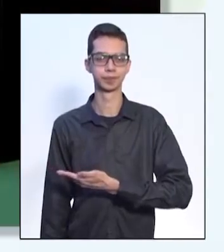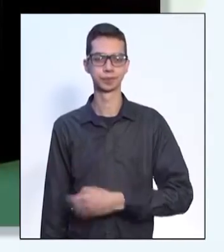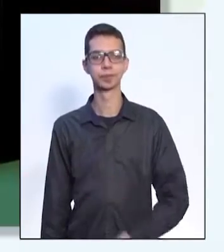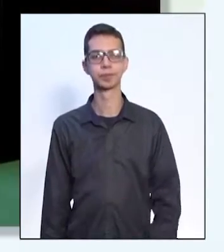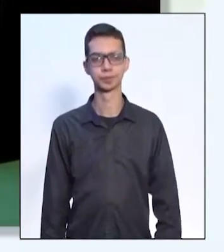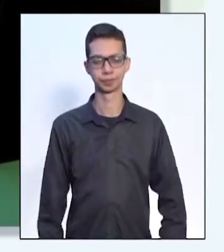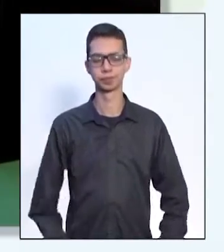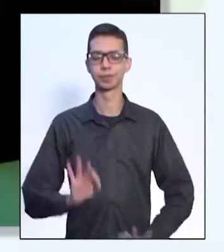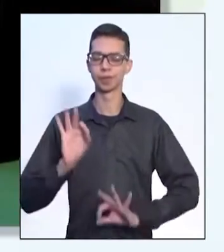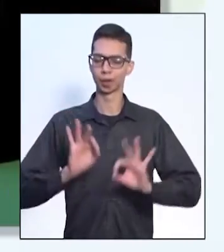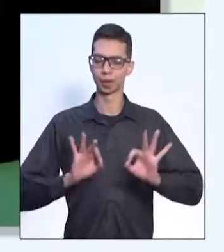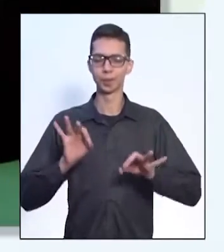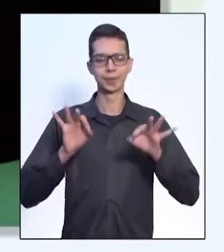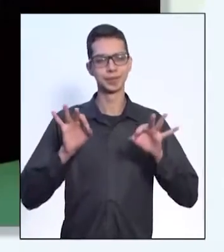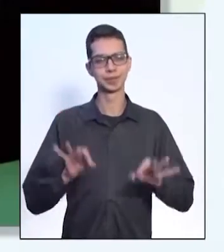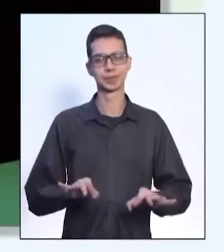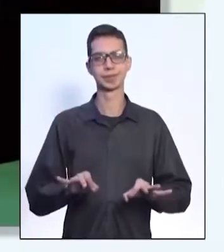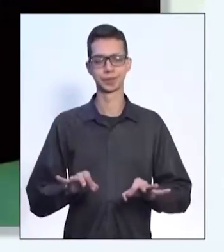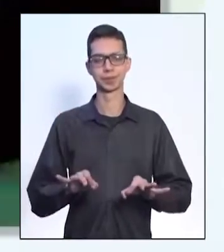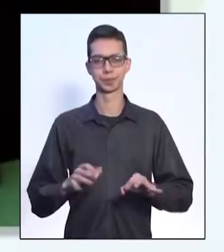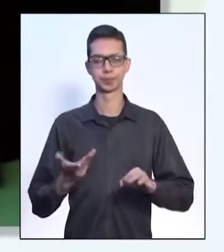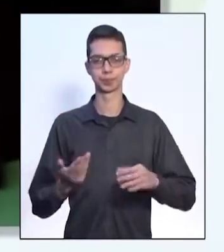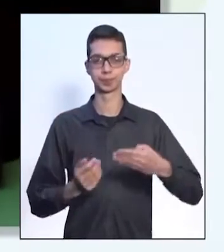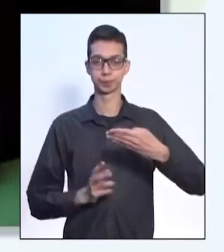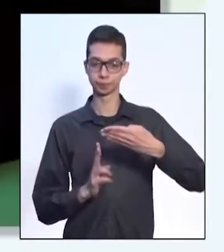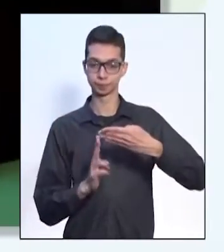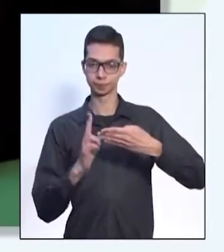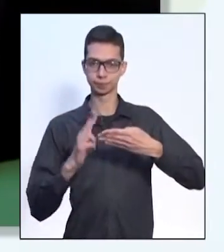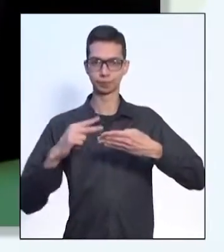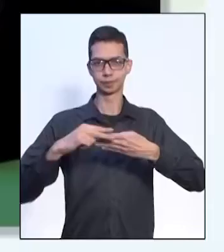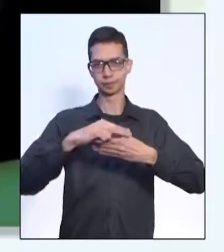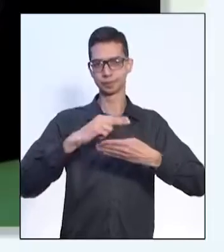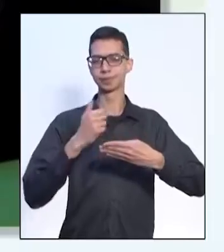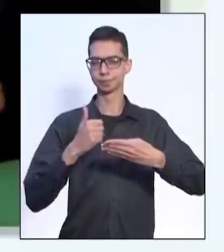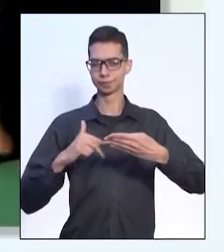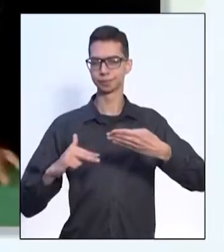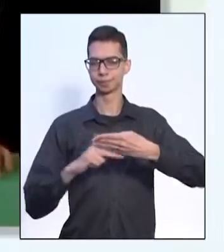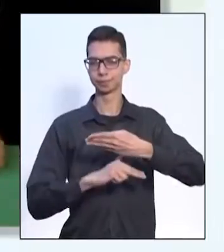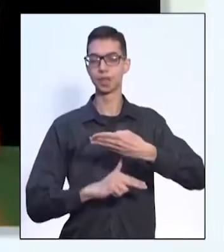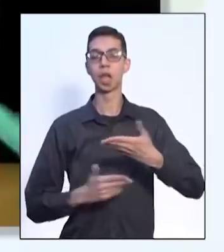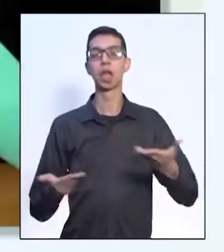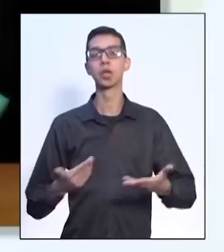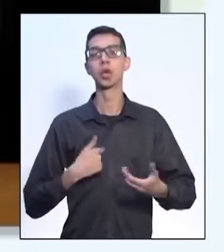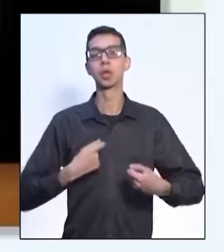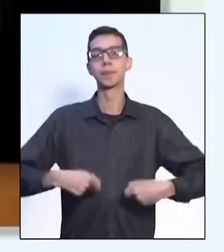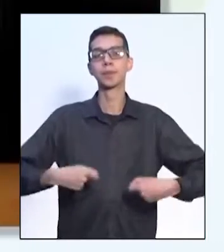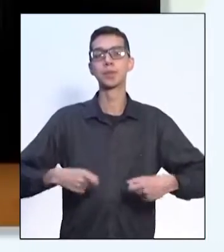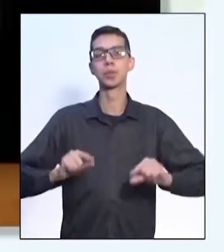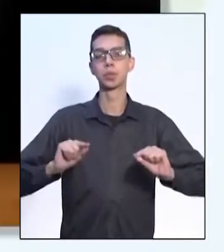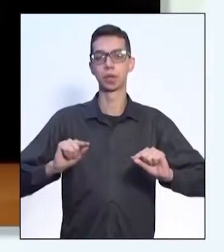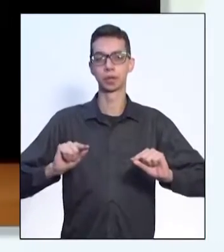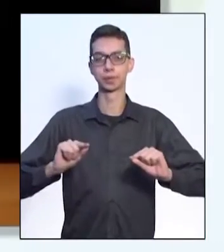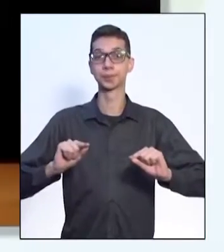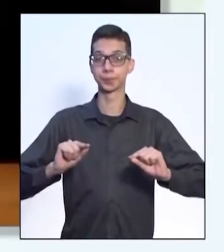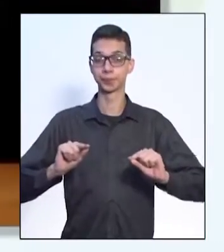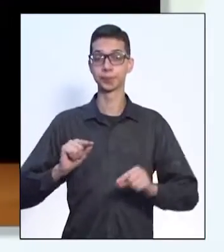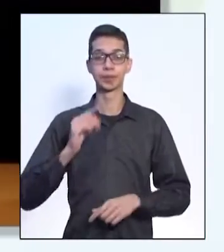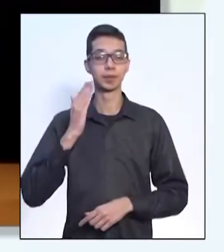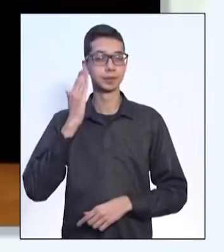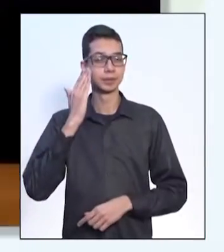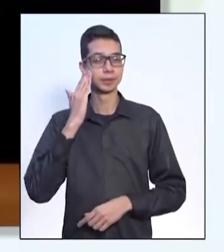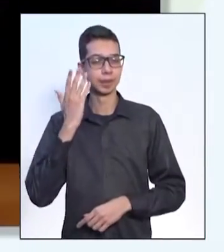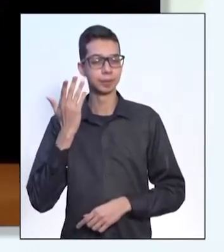vai também para os bastidores. Bom, já tem a primeira parte. Agora eu preciso fazer a persiana. A